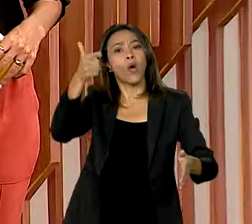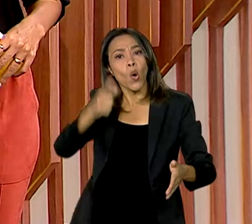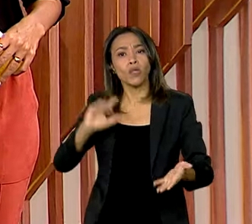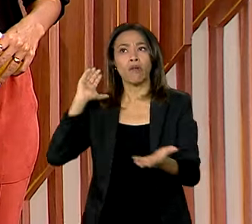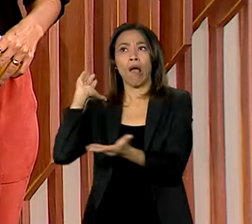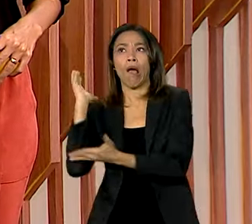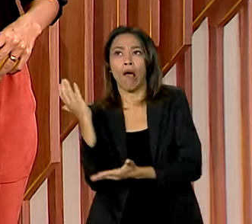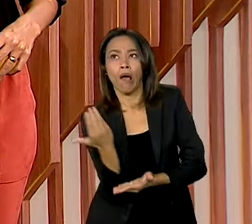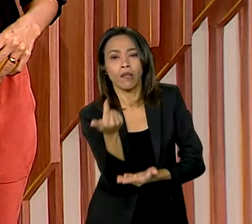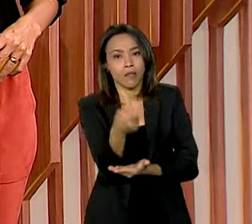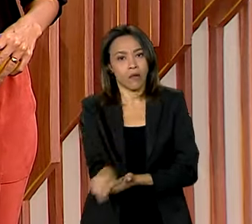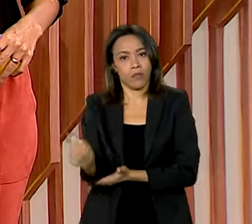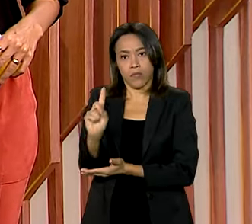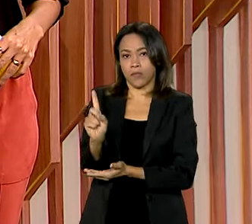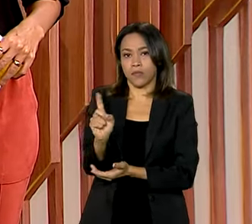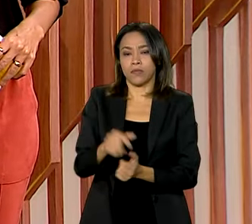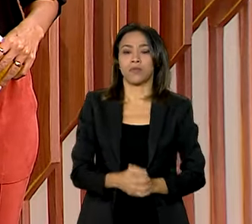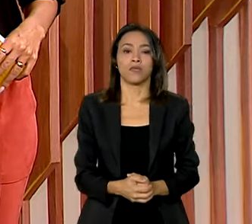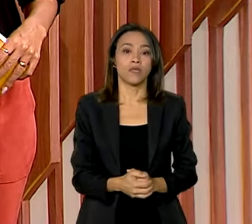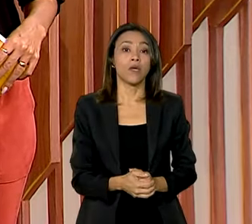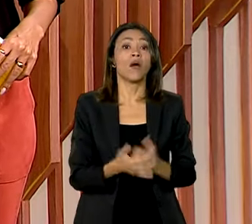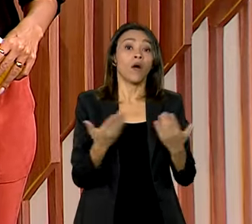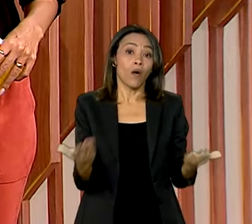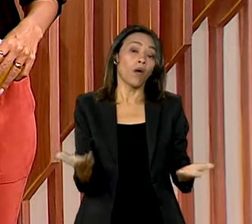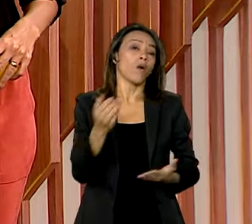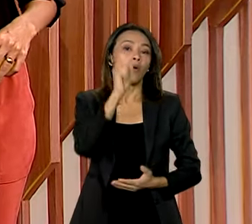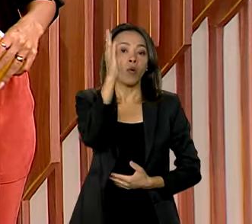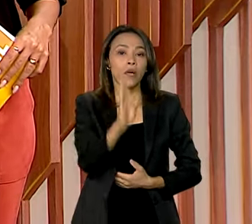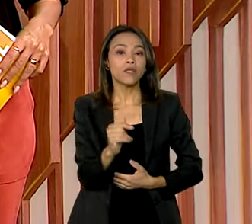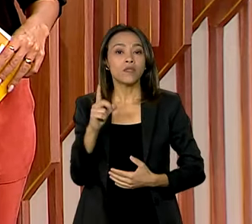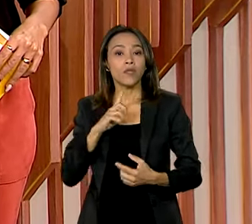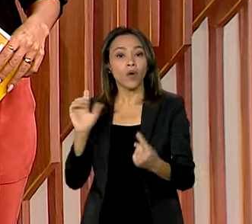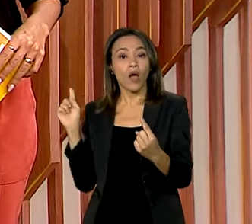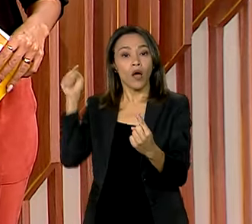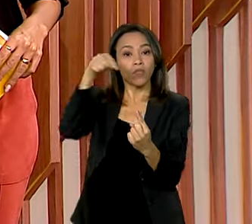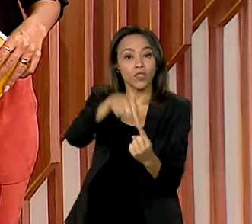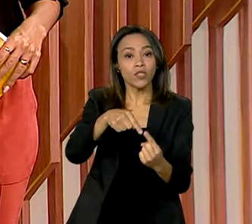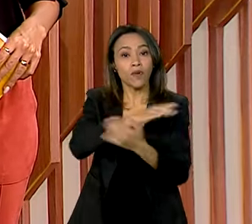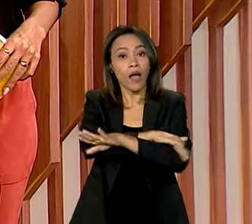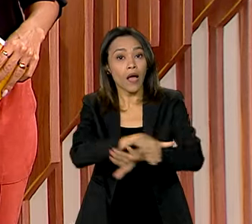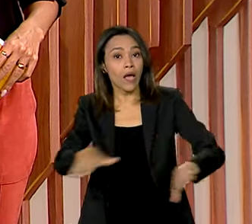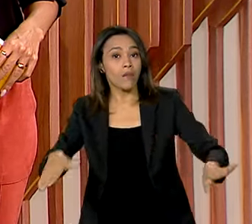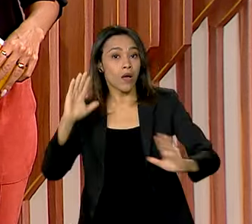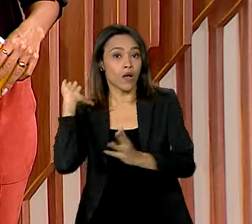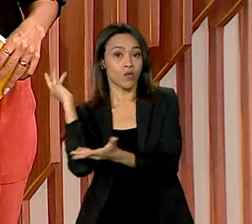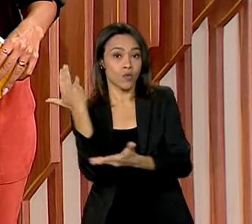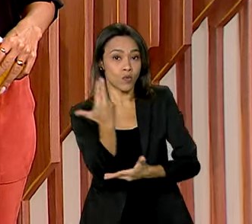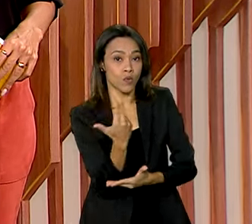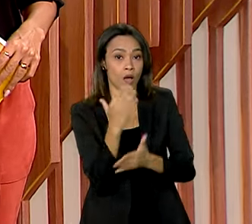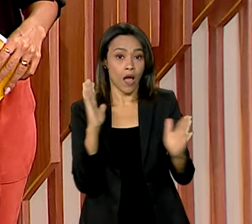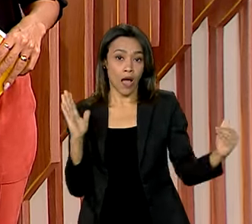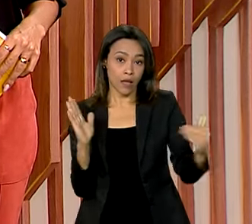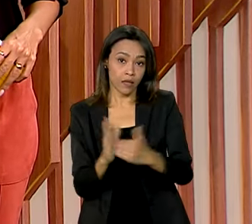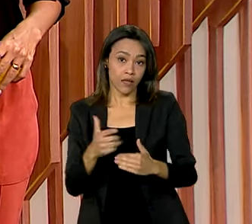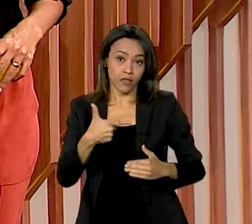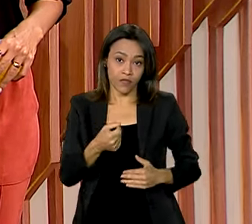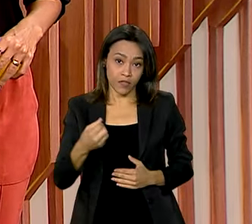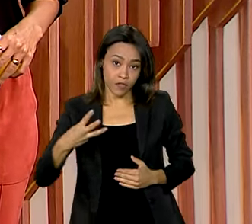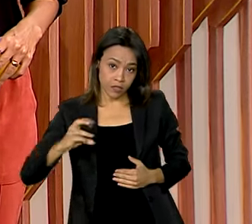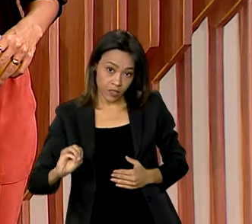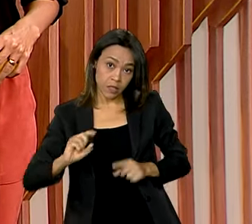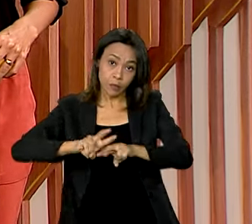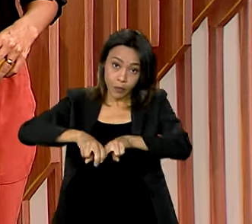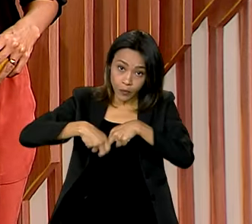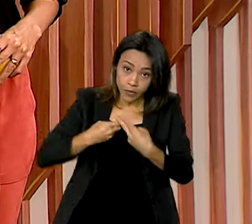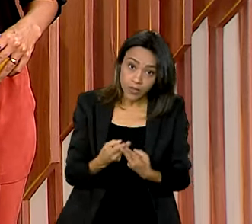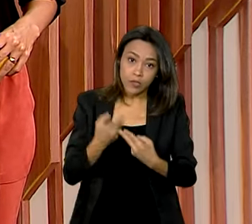árvore. E olha, o Brasil tem como meta acabar com o desmatamento até 2030. Para isso, vem